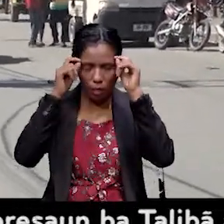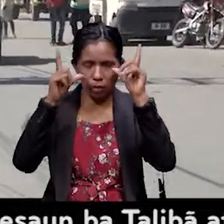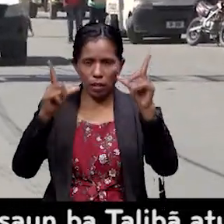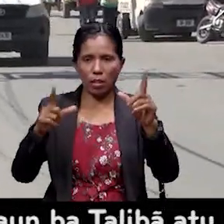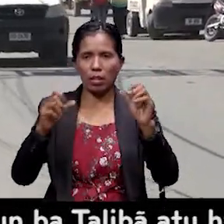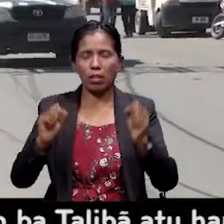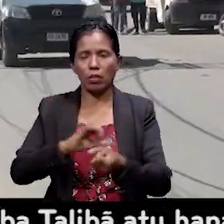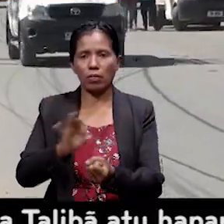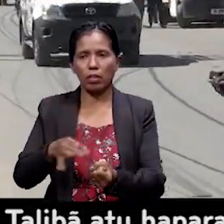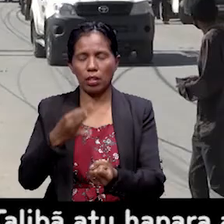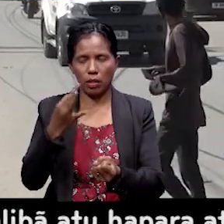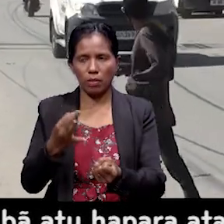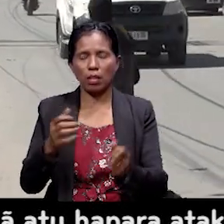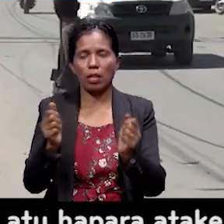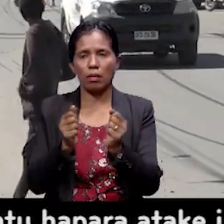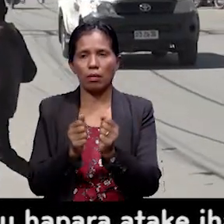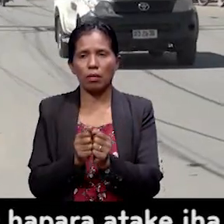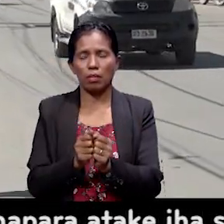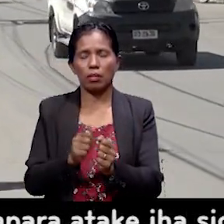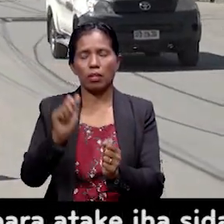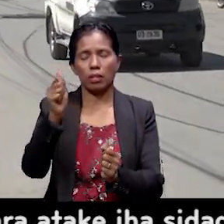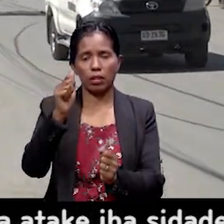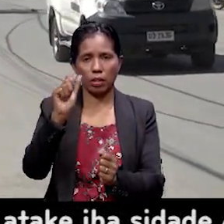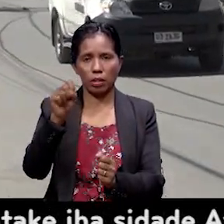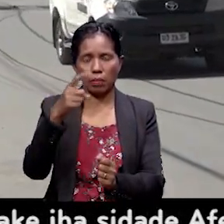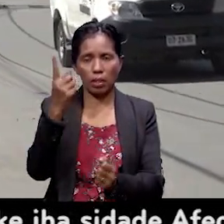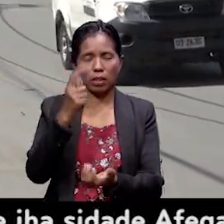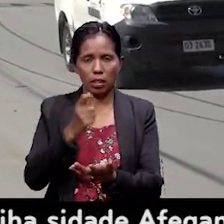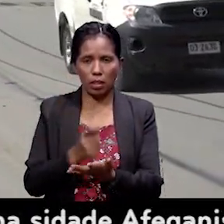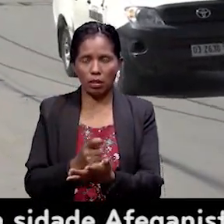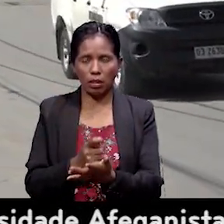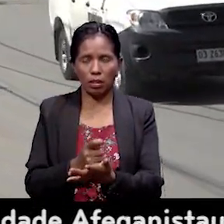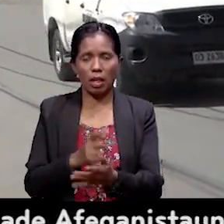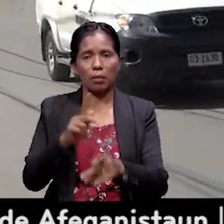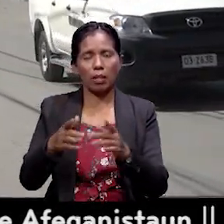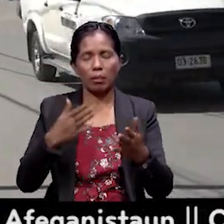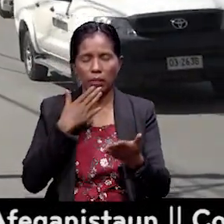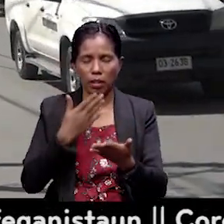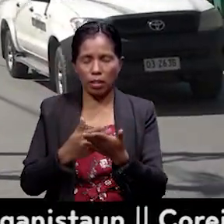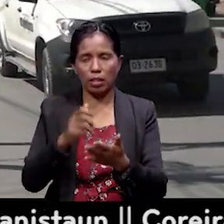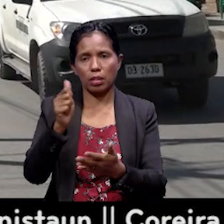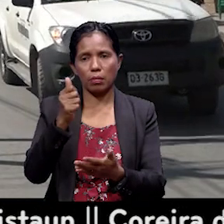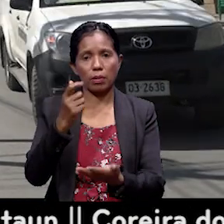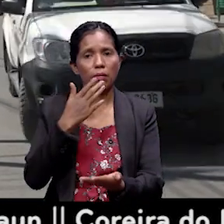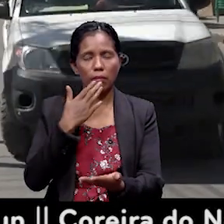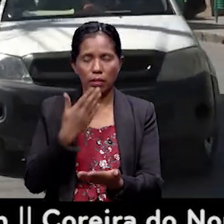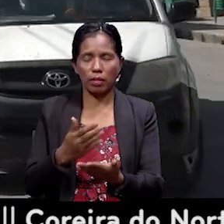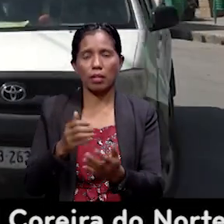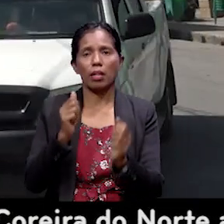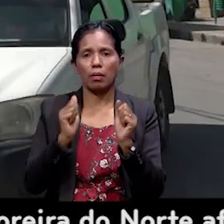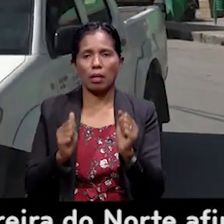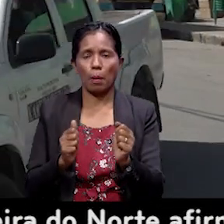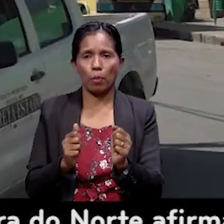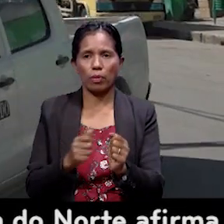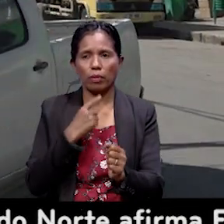confirmado COVID-19. Hamuto rihun sanulo resin ida, caso recuperado rihun sanulo. Caso ativo rihun ida